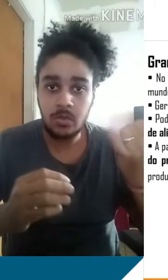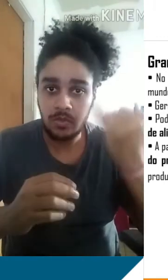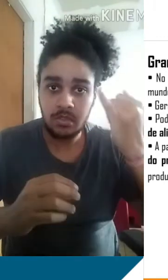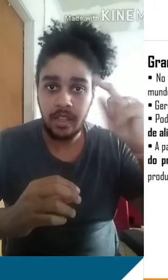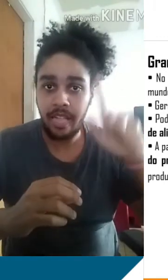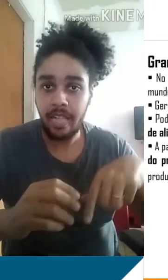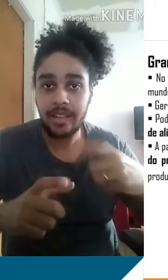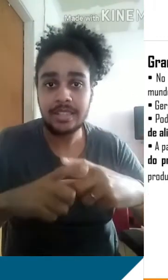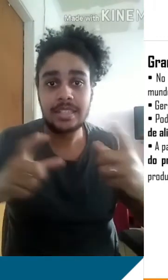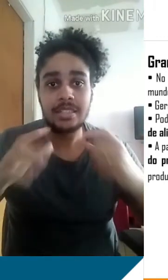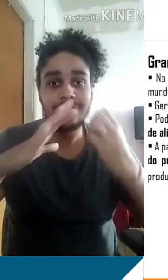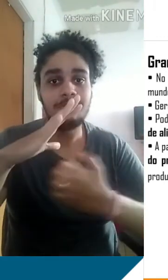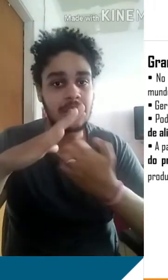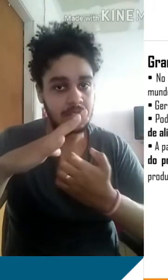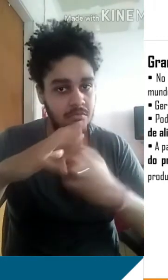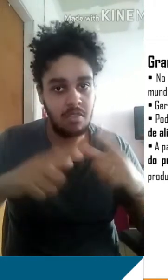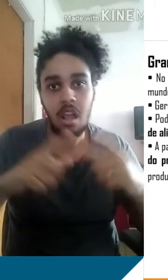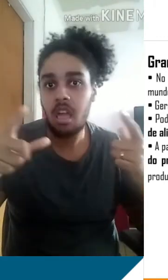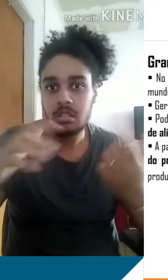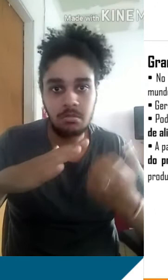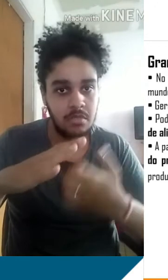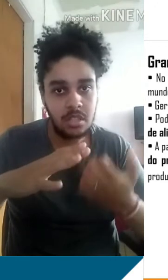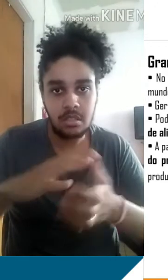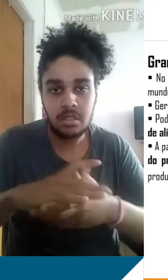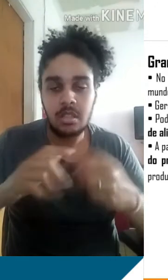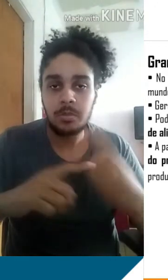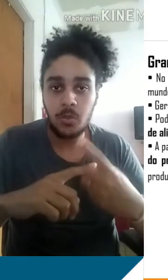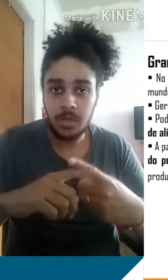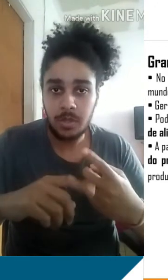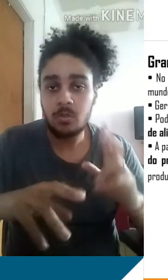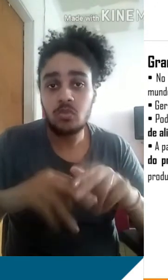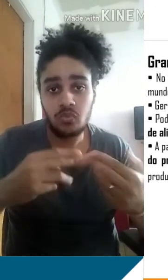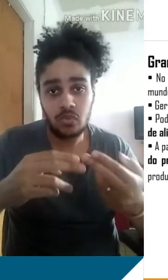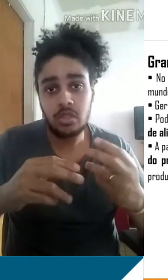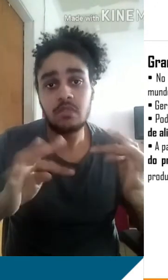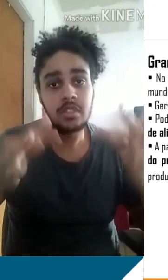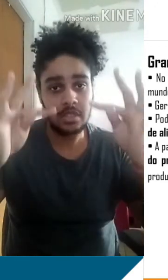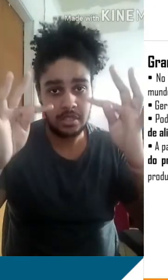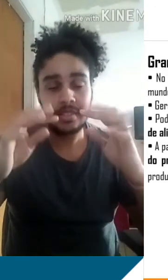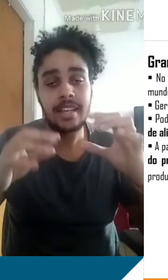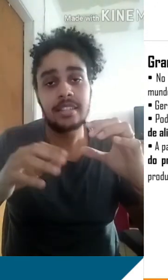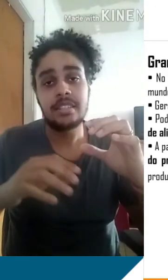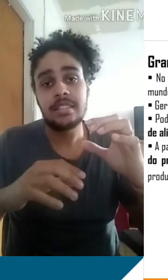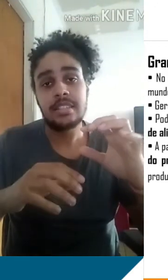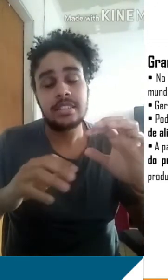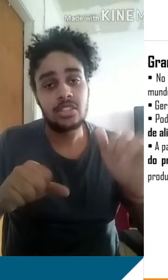do meio técnico-científico informacional, dessa revolução tecnológica, elas possibilitam que você tenha